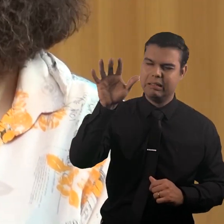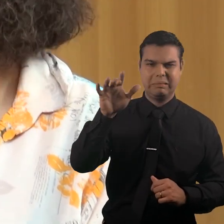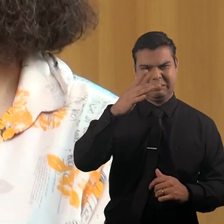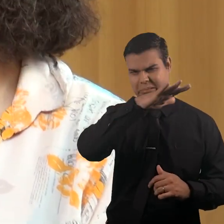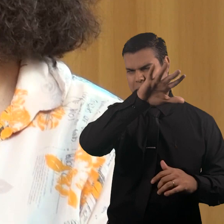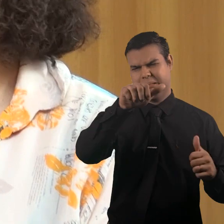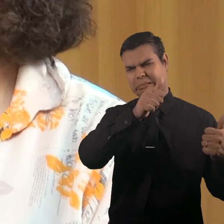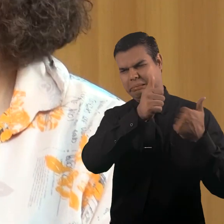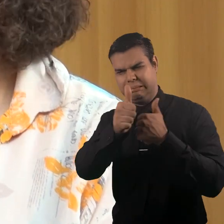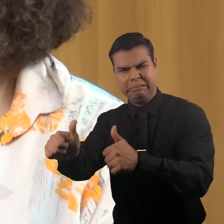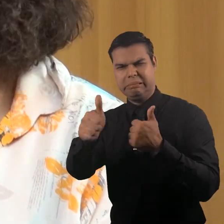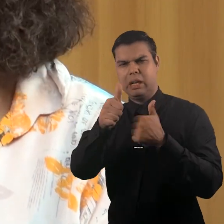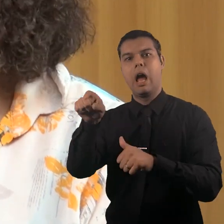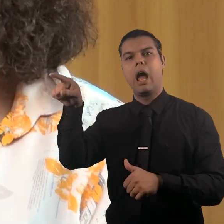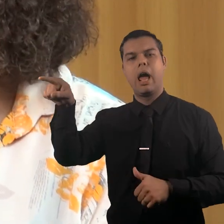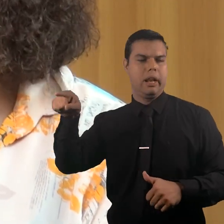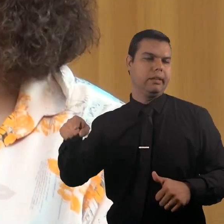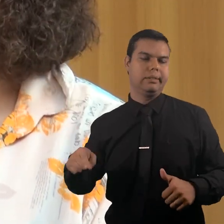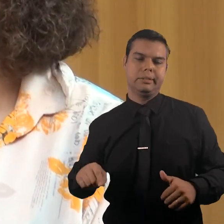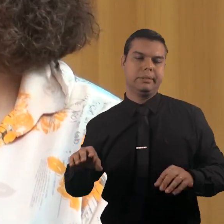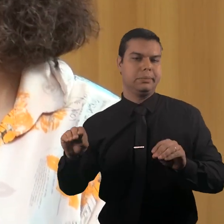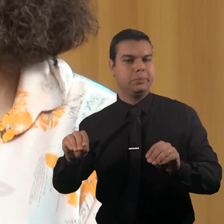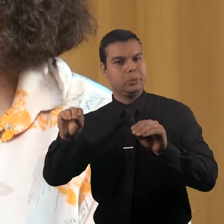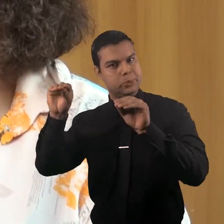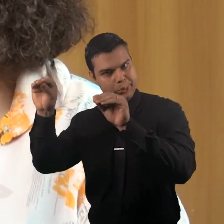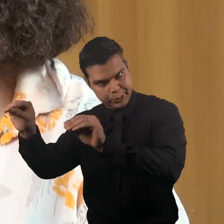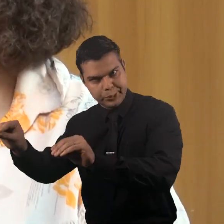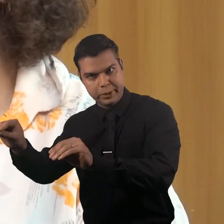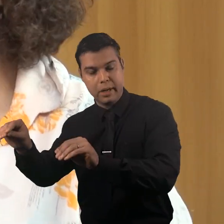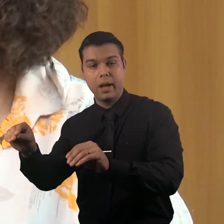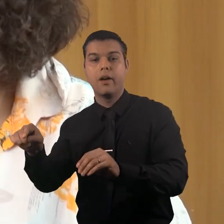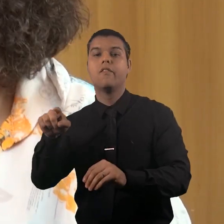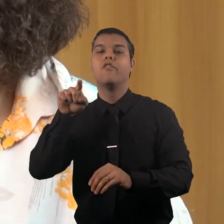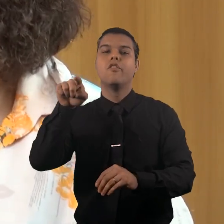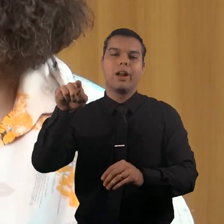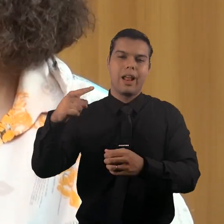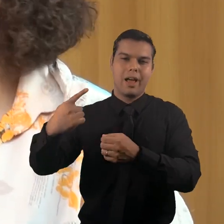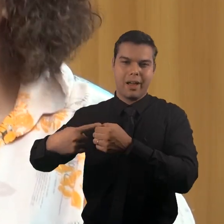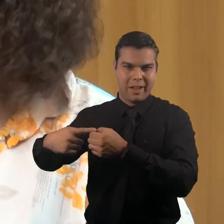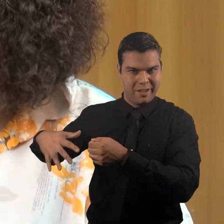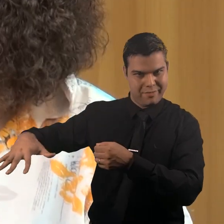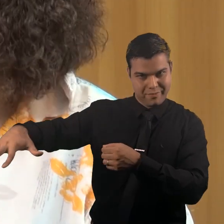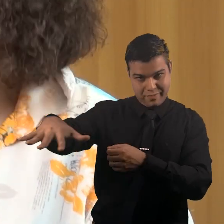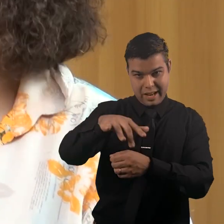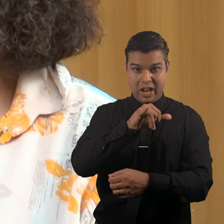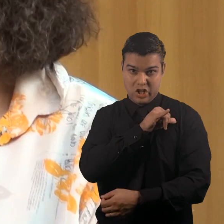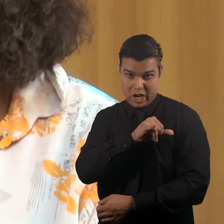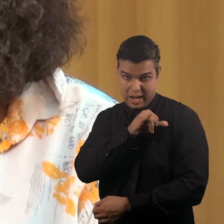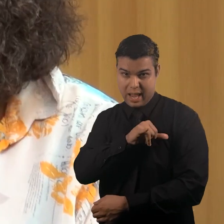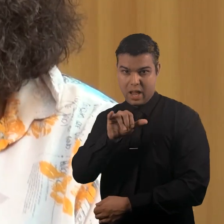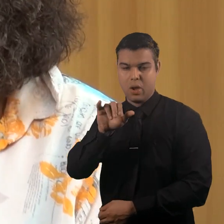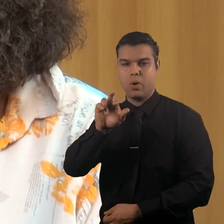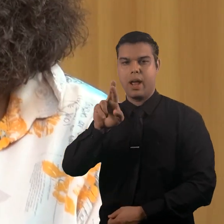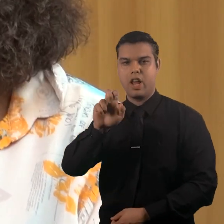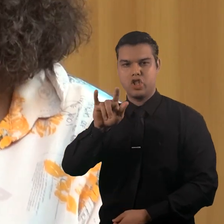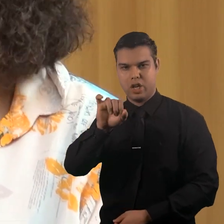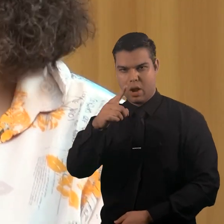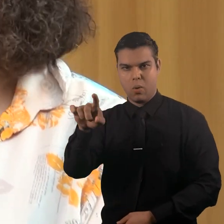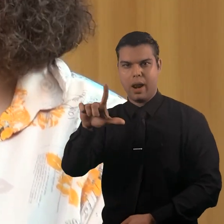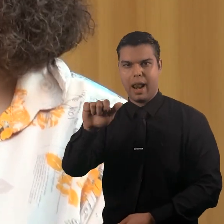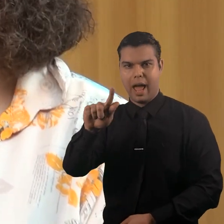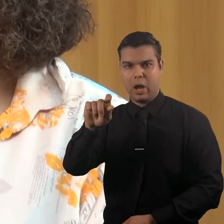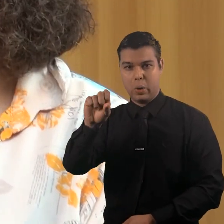mudou. Ela foi morar na região dos Lagos, quando deu aquela enchente, perdeu tudo e voltou, foi para dentro da comunidade de